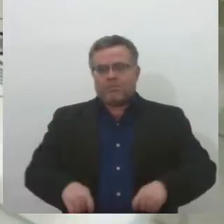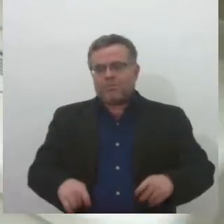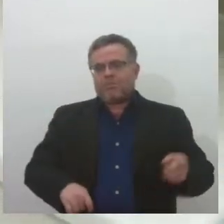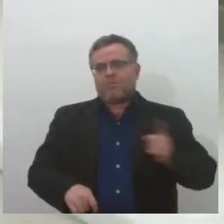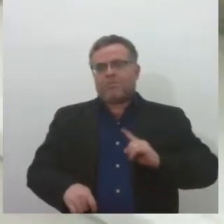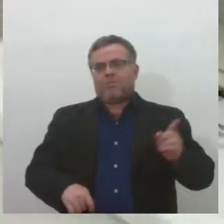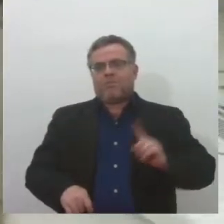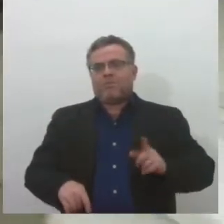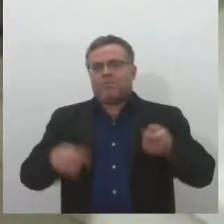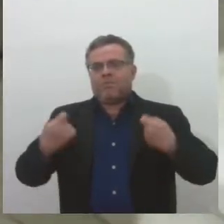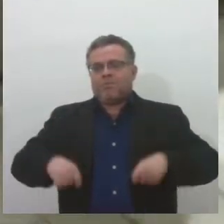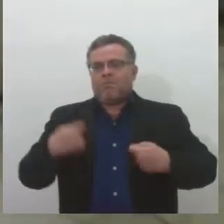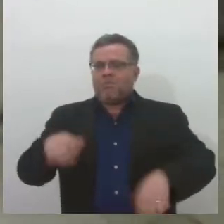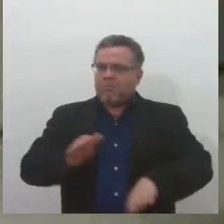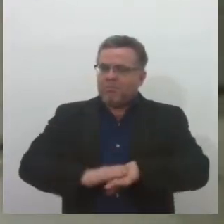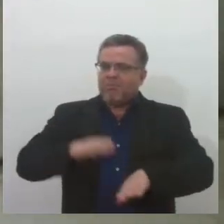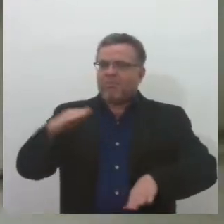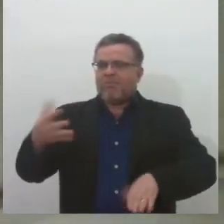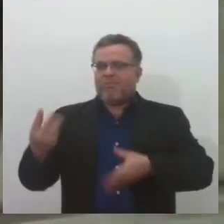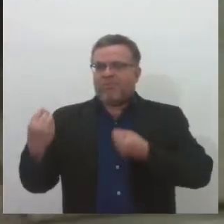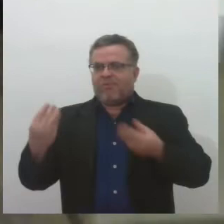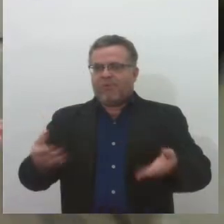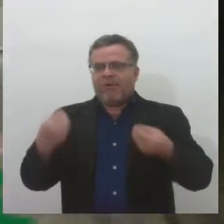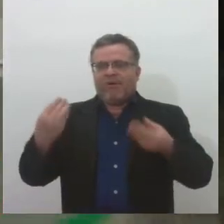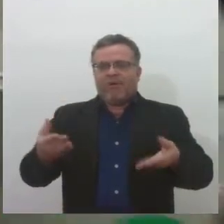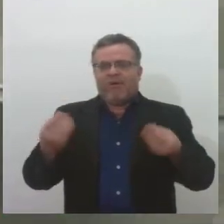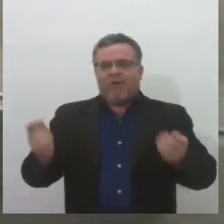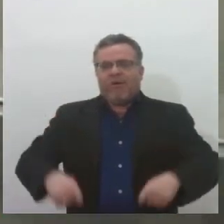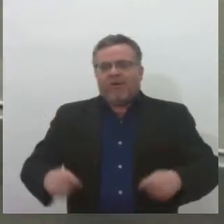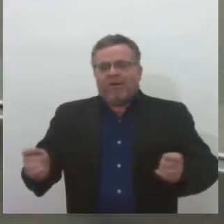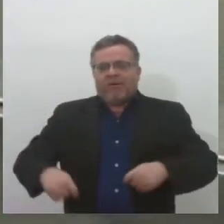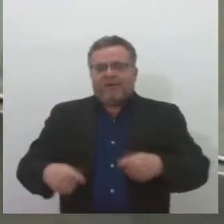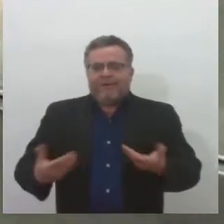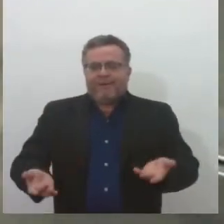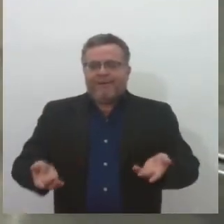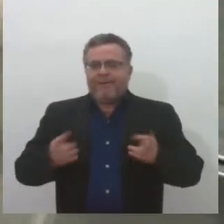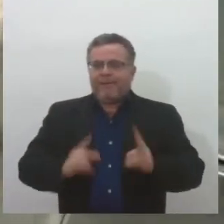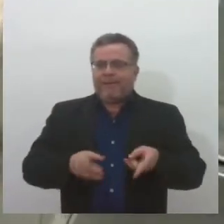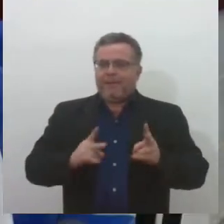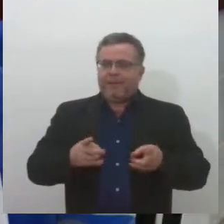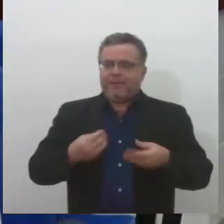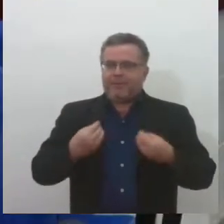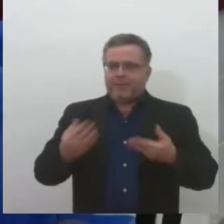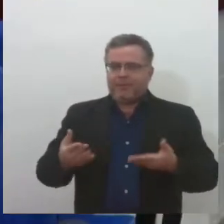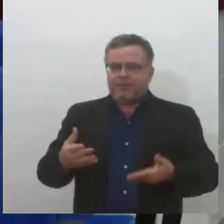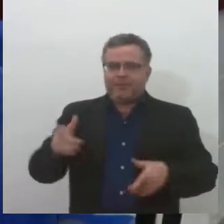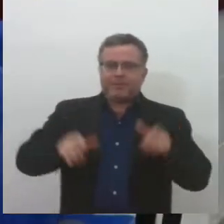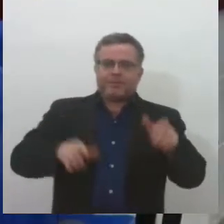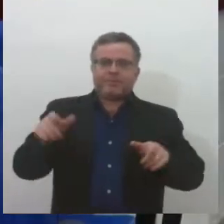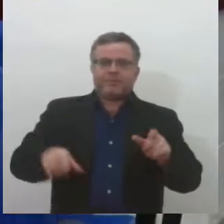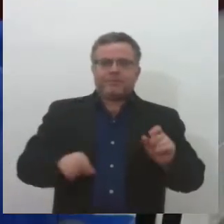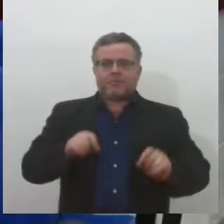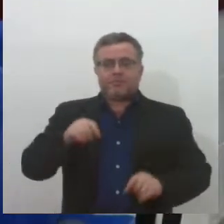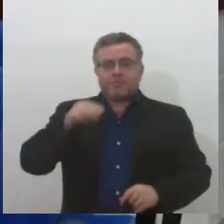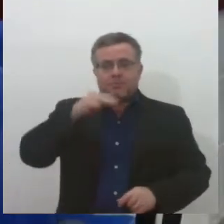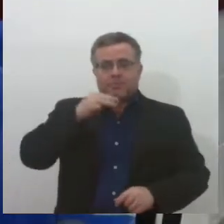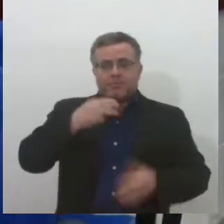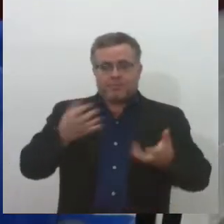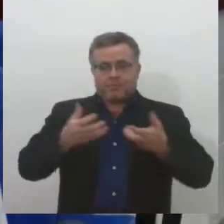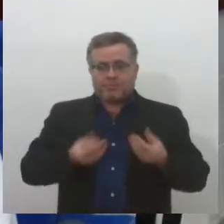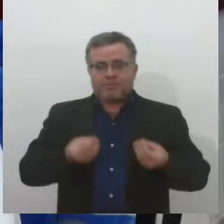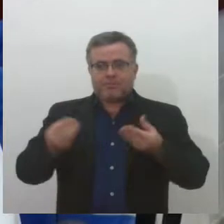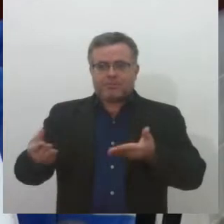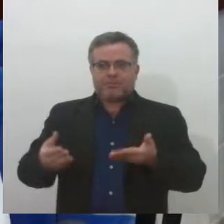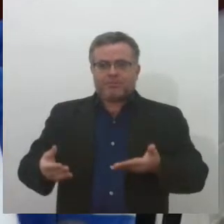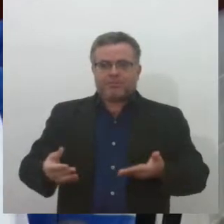Necessidade das maternidades que recebem as doações e o banco de leite busca facilitar para as doadoras a mãe que quer doar Leite ela